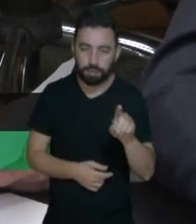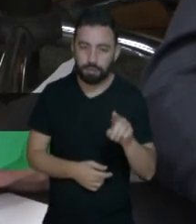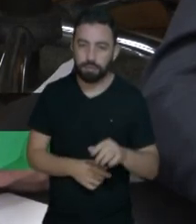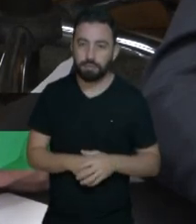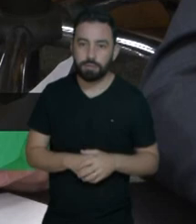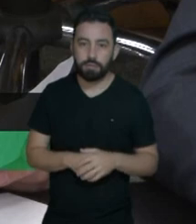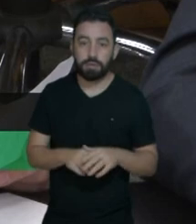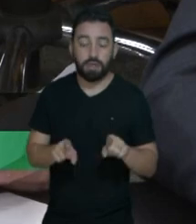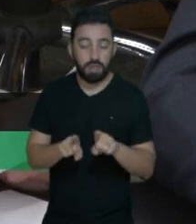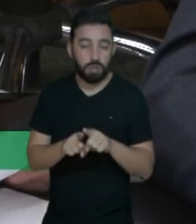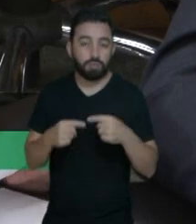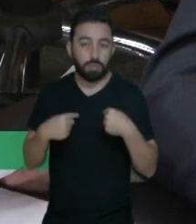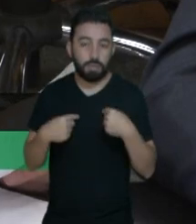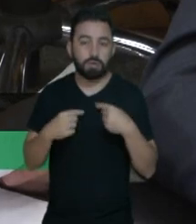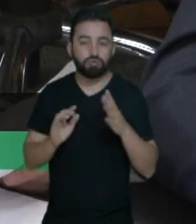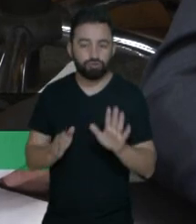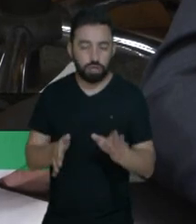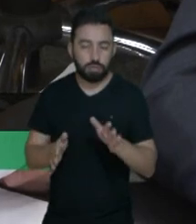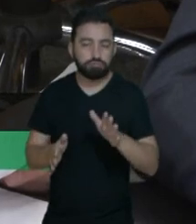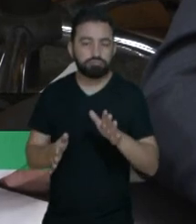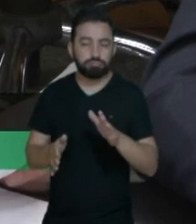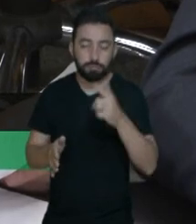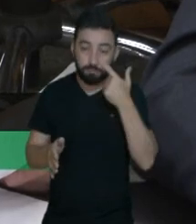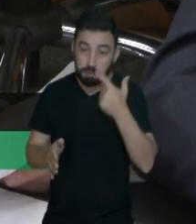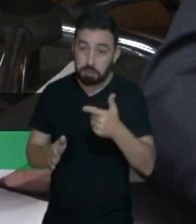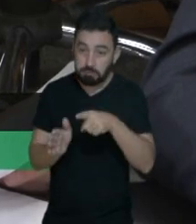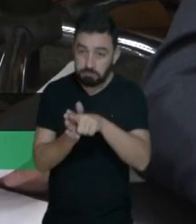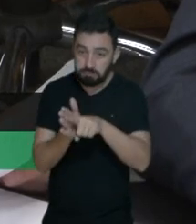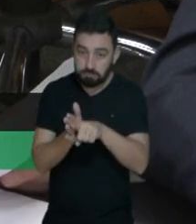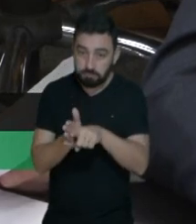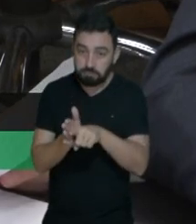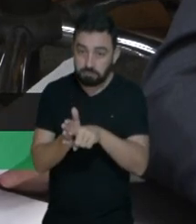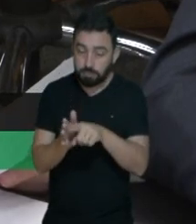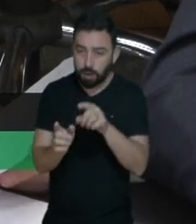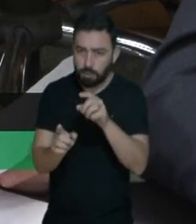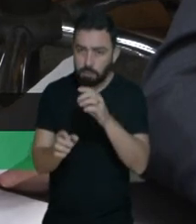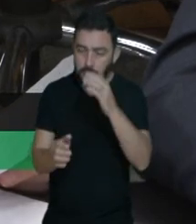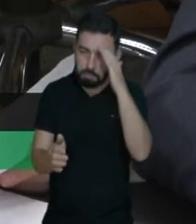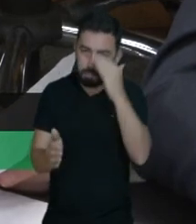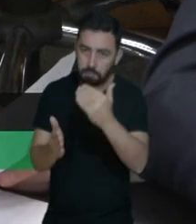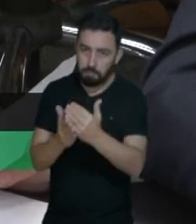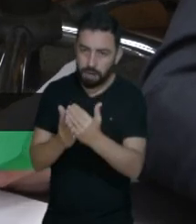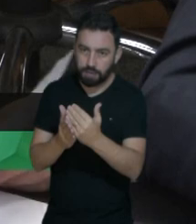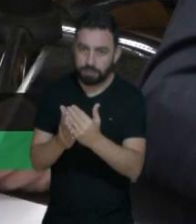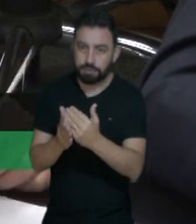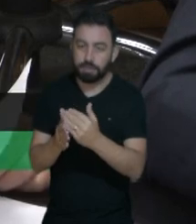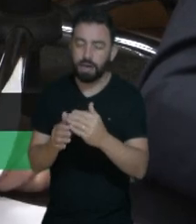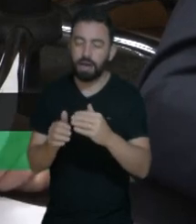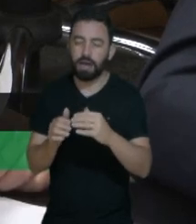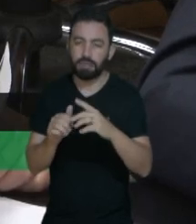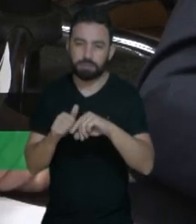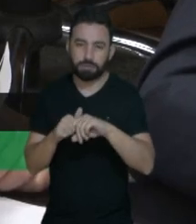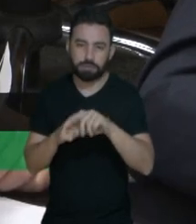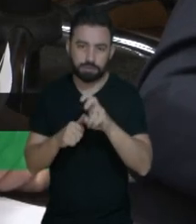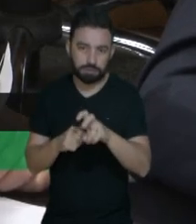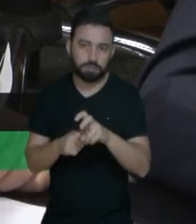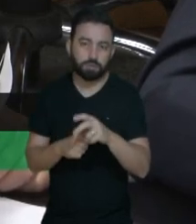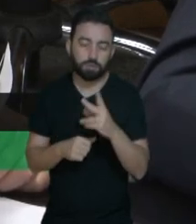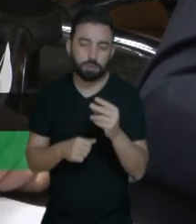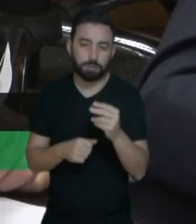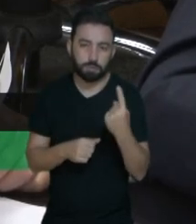constatei que foram cumpridas as exigências do artigo 5º da Lei 18 269 de 2021